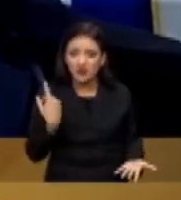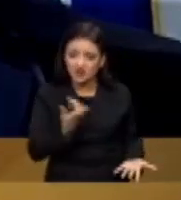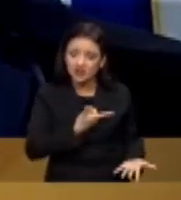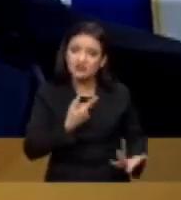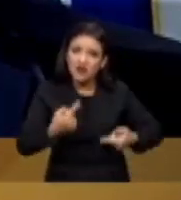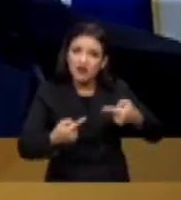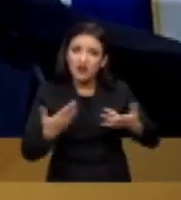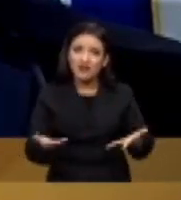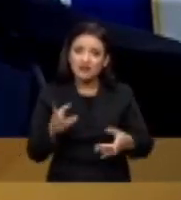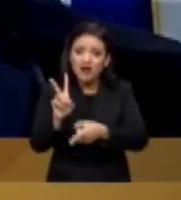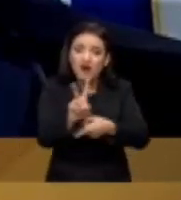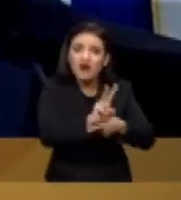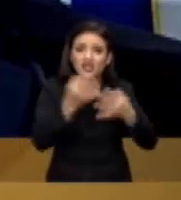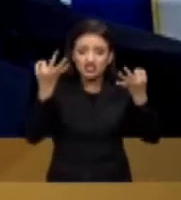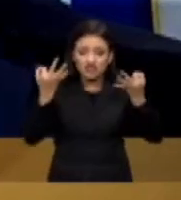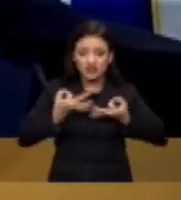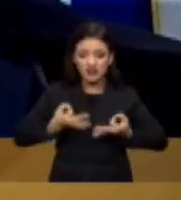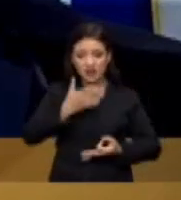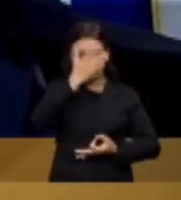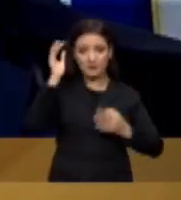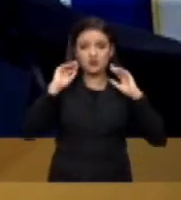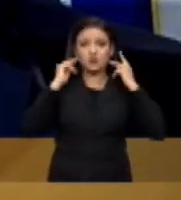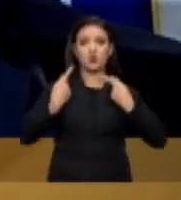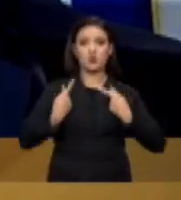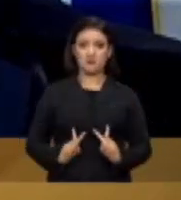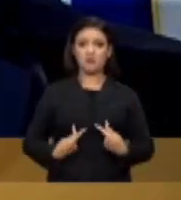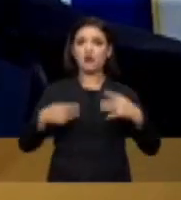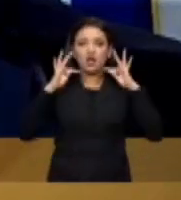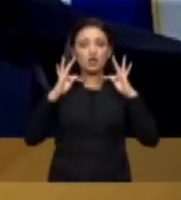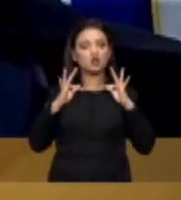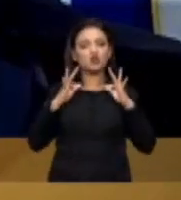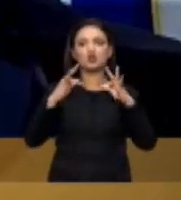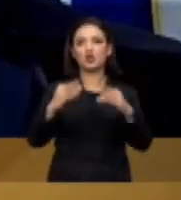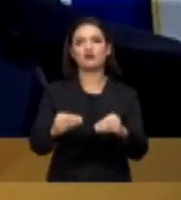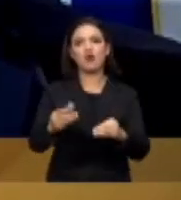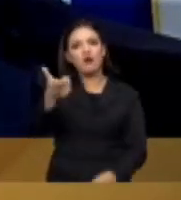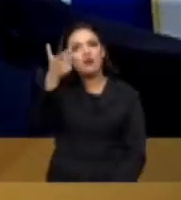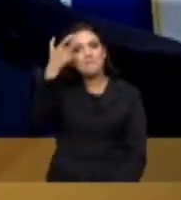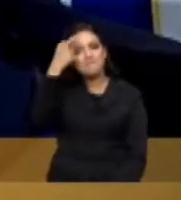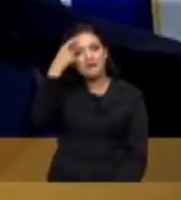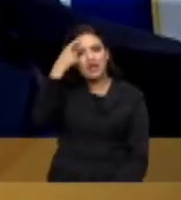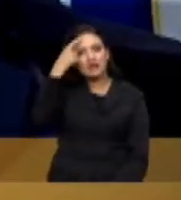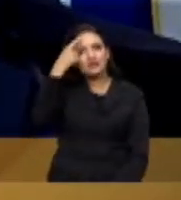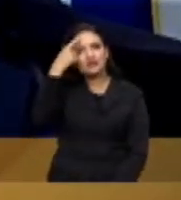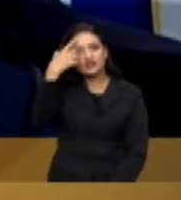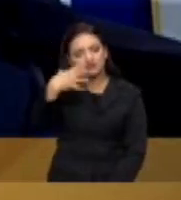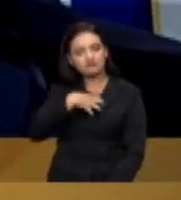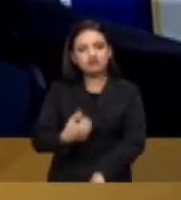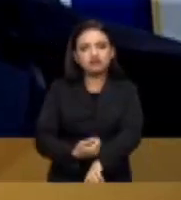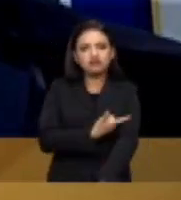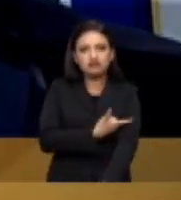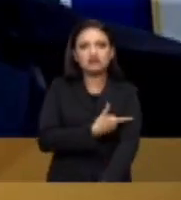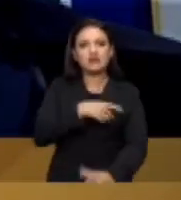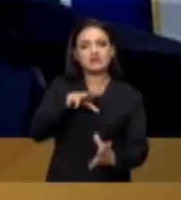A dignidade da pessoa humana na sua dimensão mental, emocional,